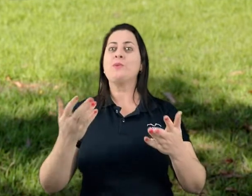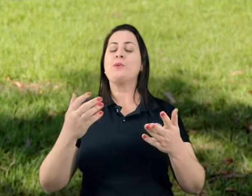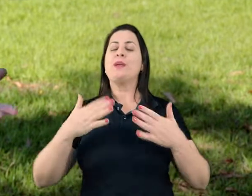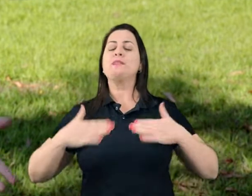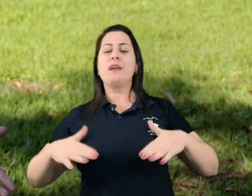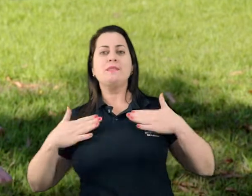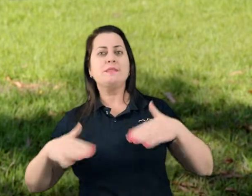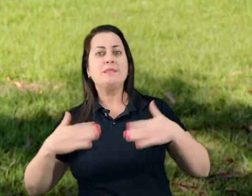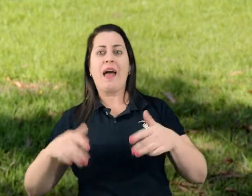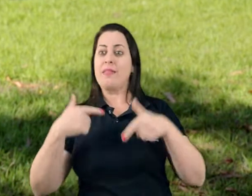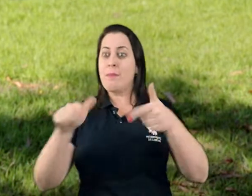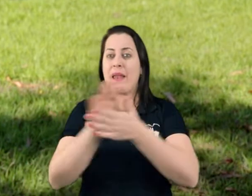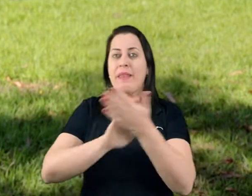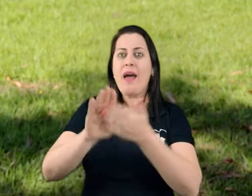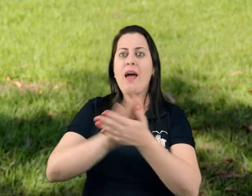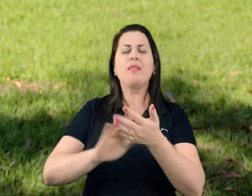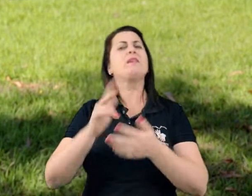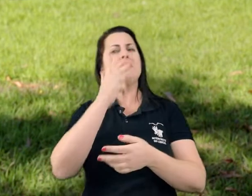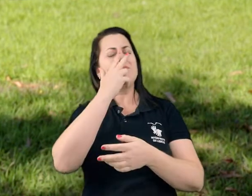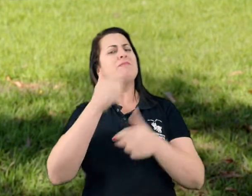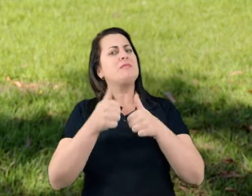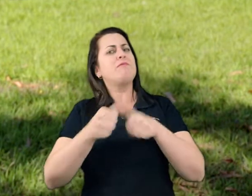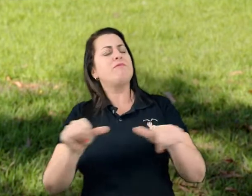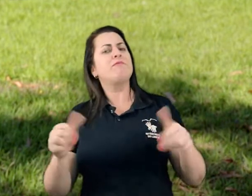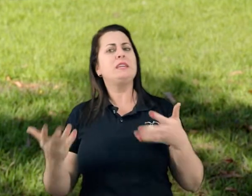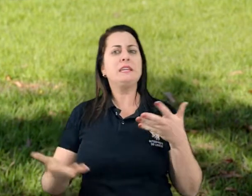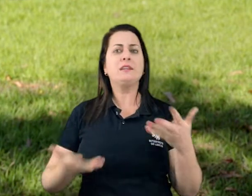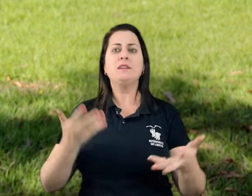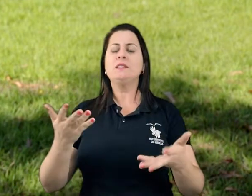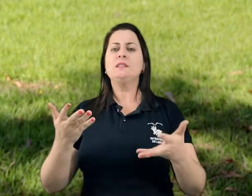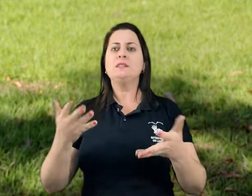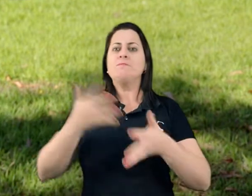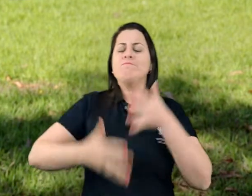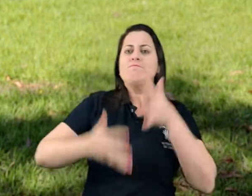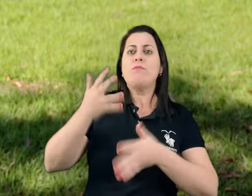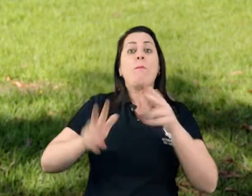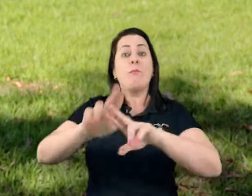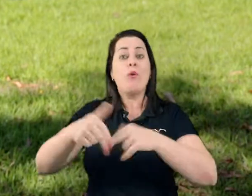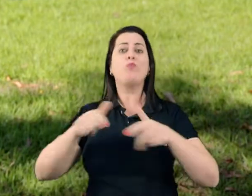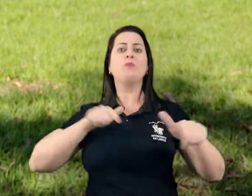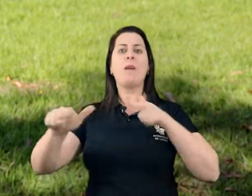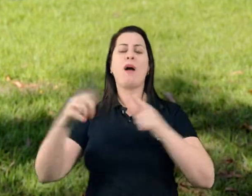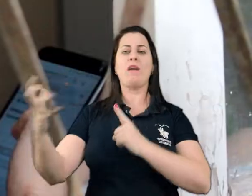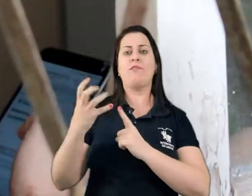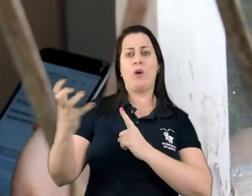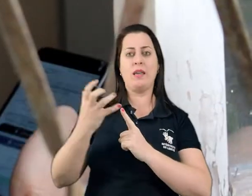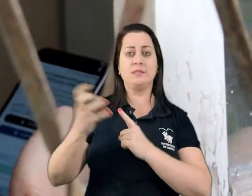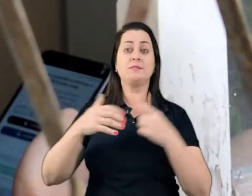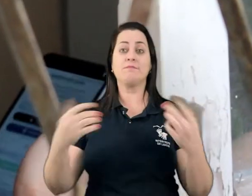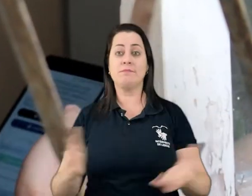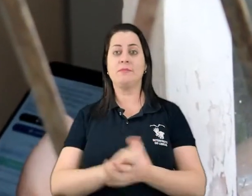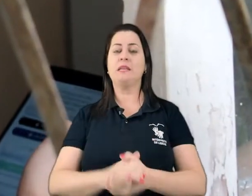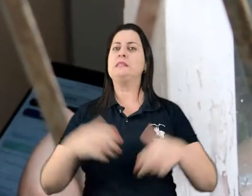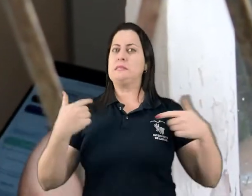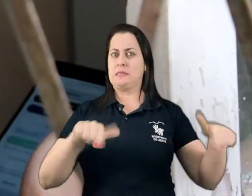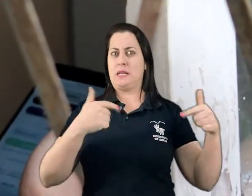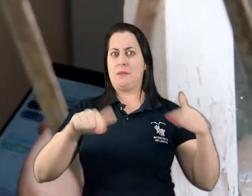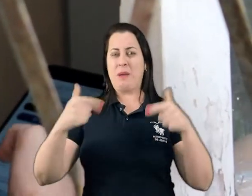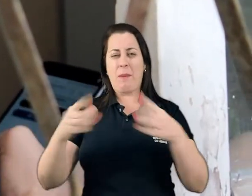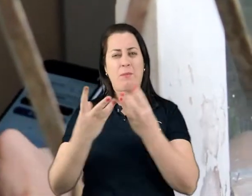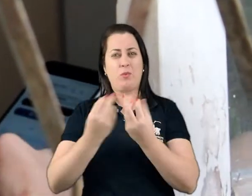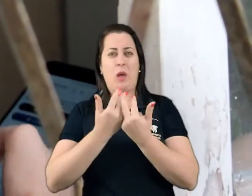ambiente do momento de lazer do momento não trabalho Fica atravessada pelo trabalho se por um lado